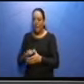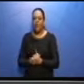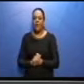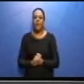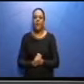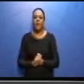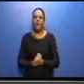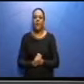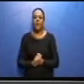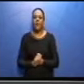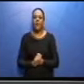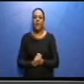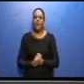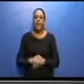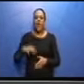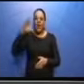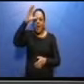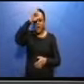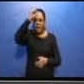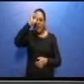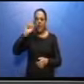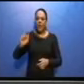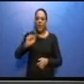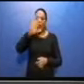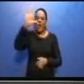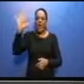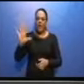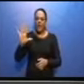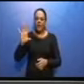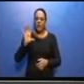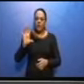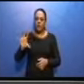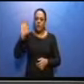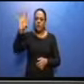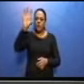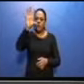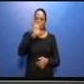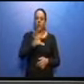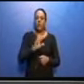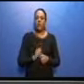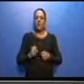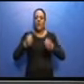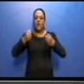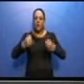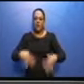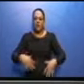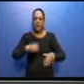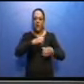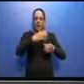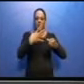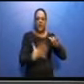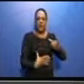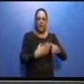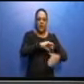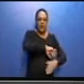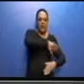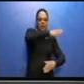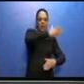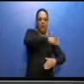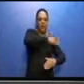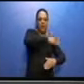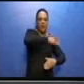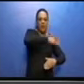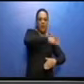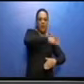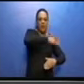algumas regiões para falar das características dos rios, né, das rochas, né, do relevo aí dessas regiões. Agora